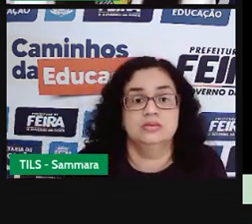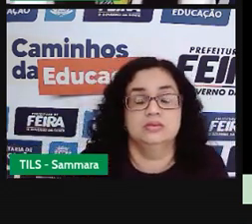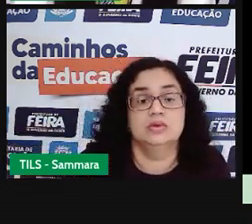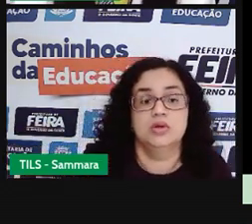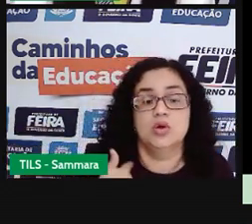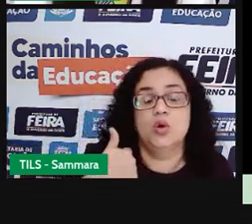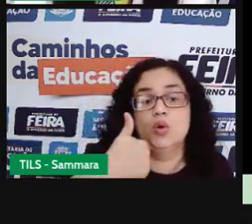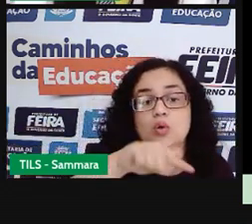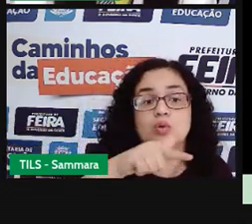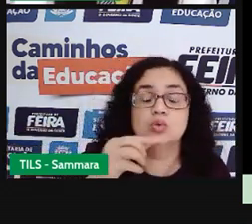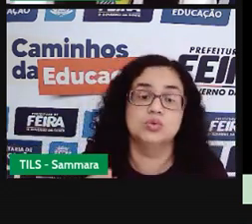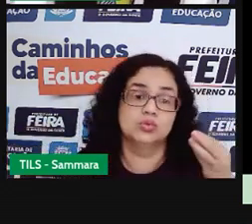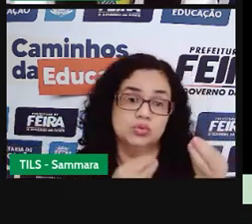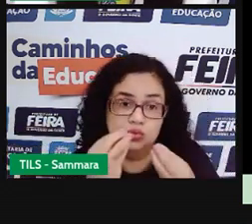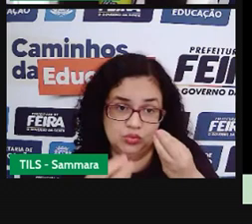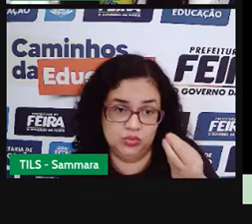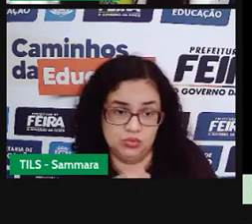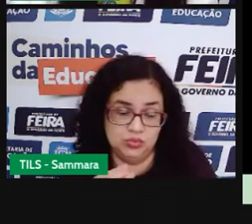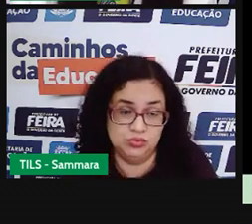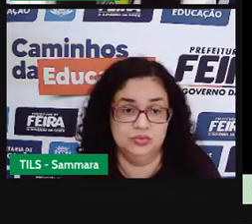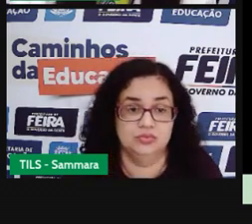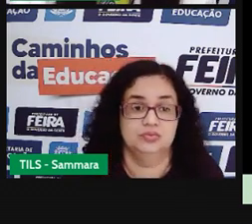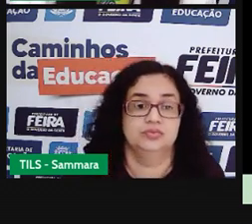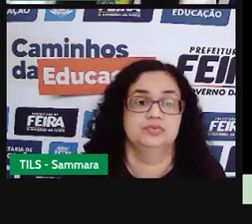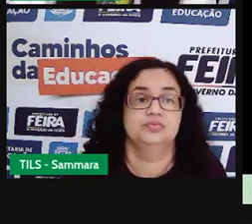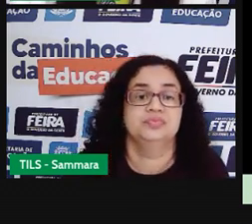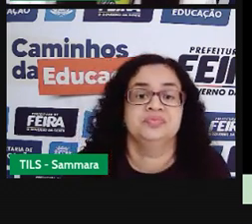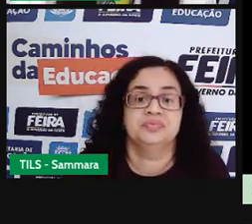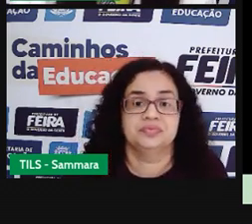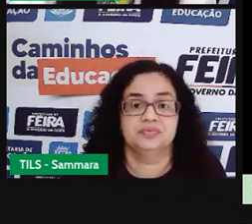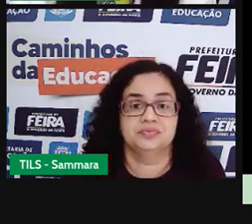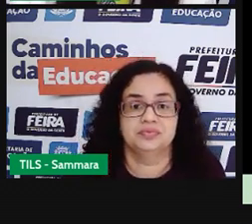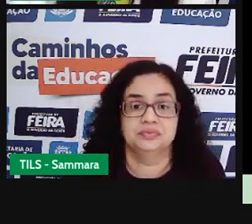outras formas de chegar até ele